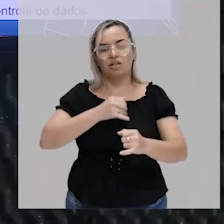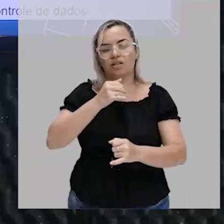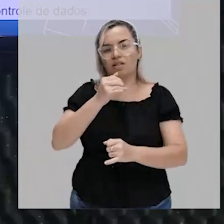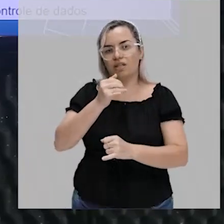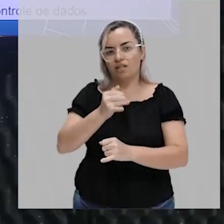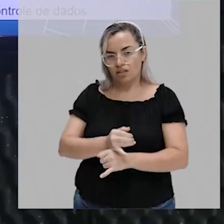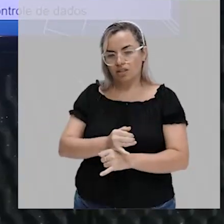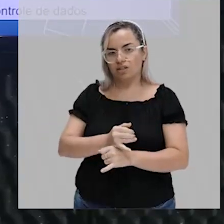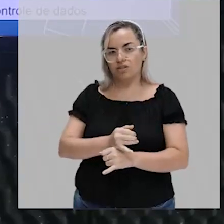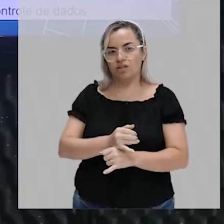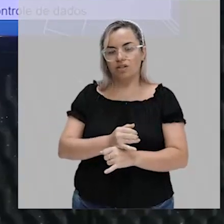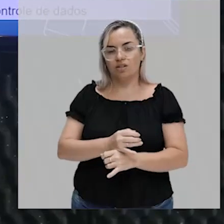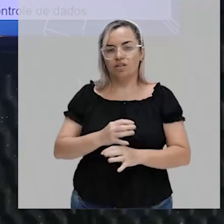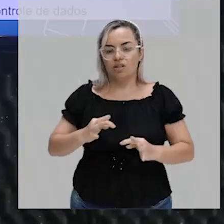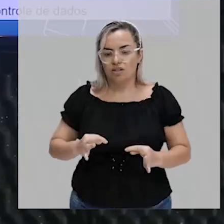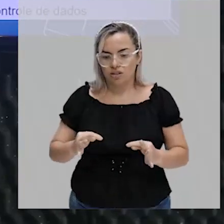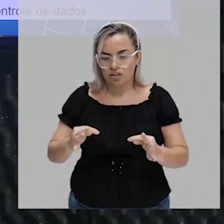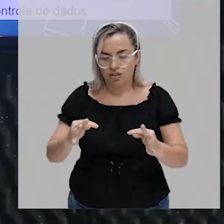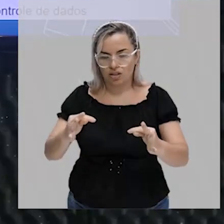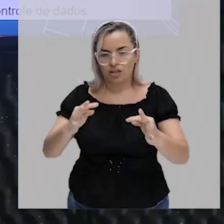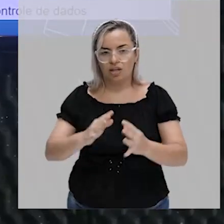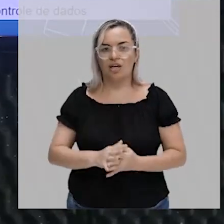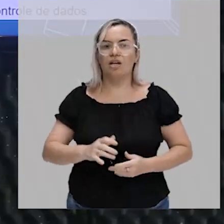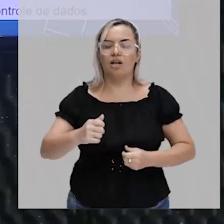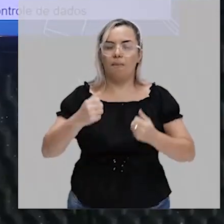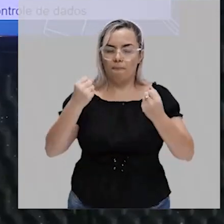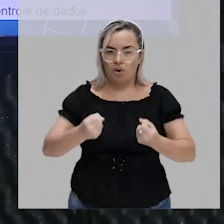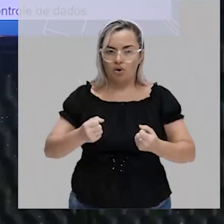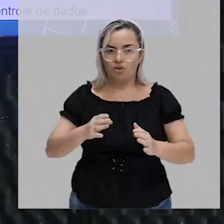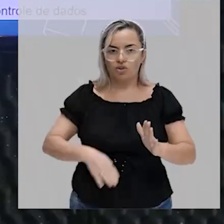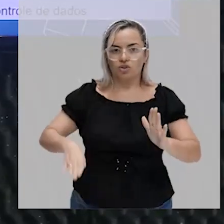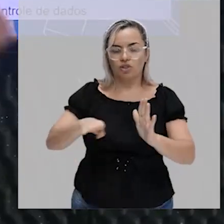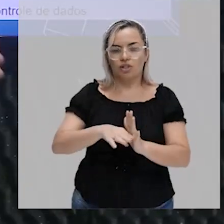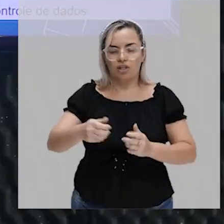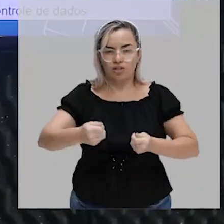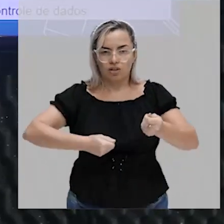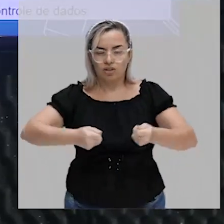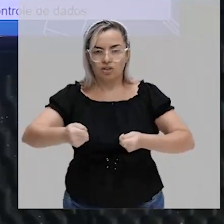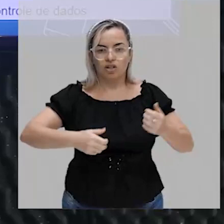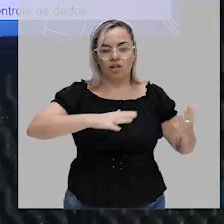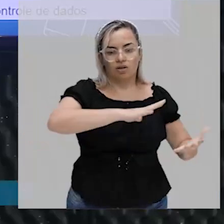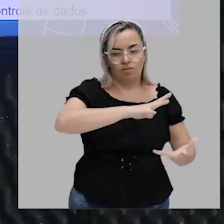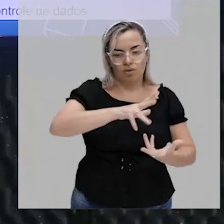galera, muita coisa ainda vai acontecer dentro dessa nova tensão. Então, galera,